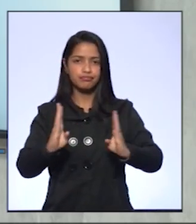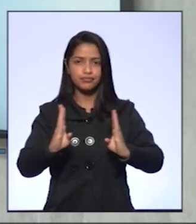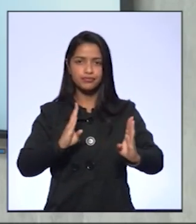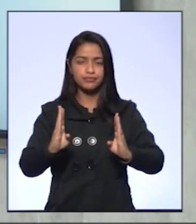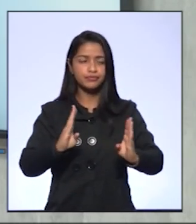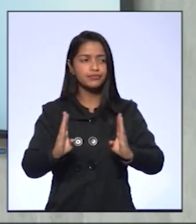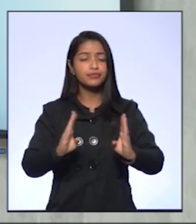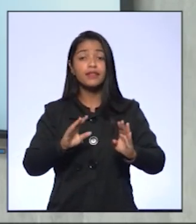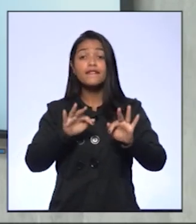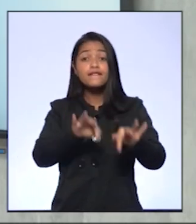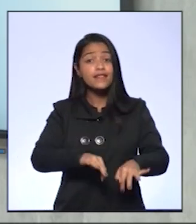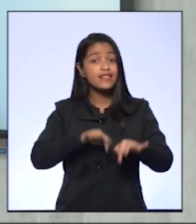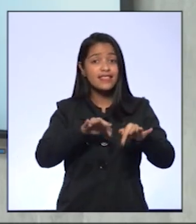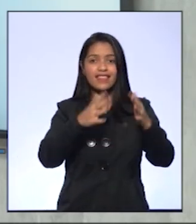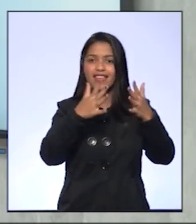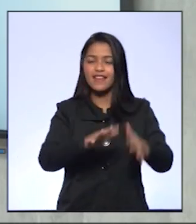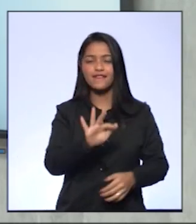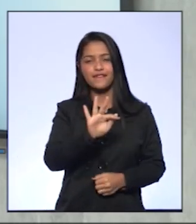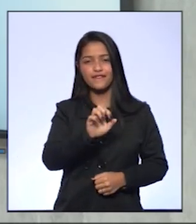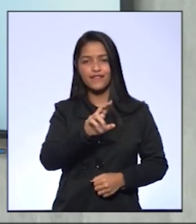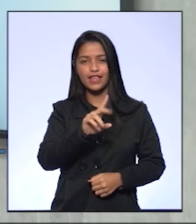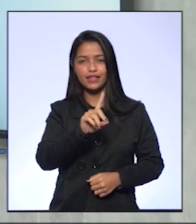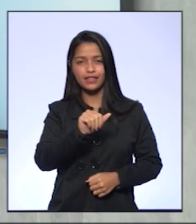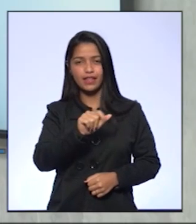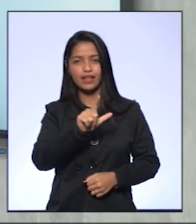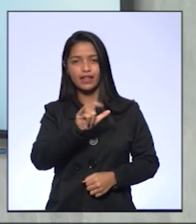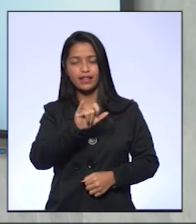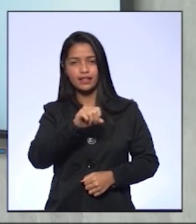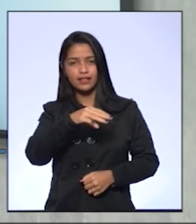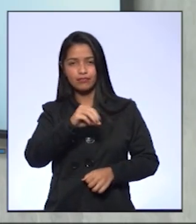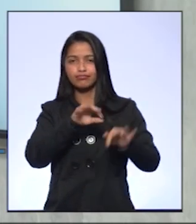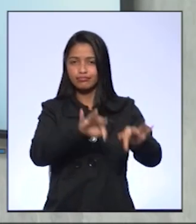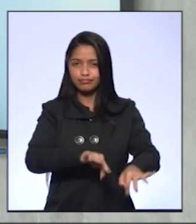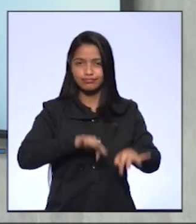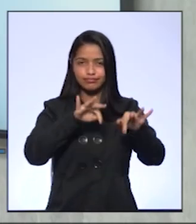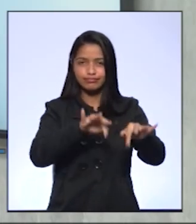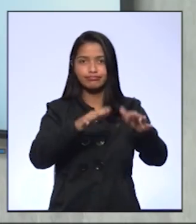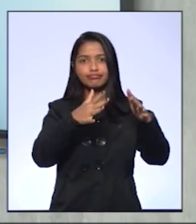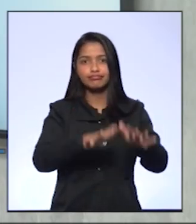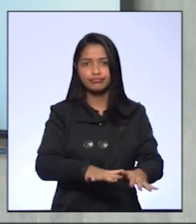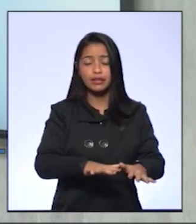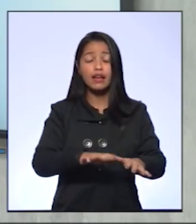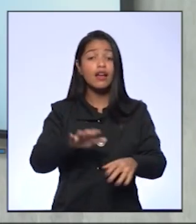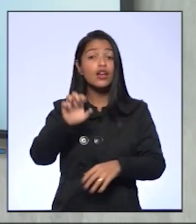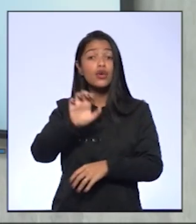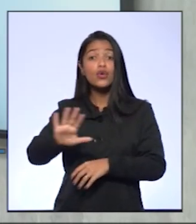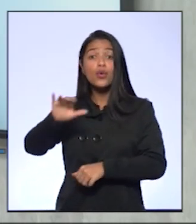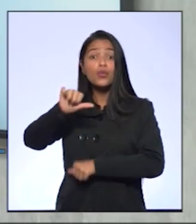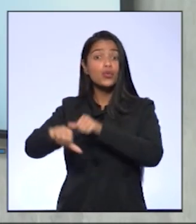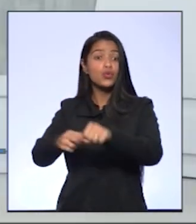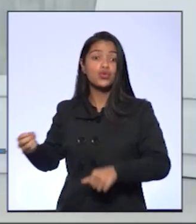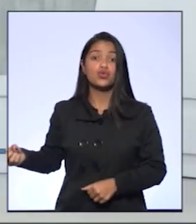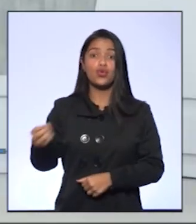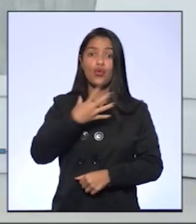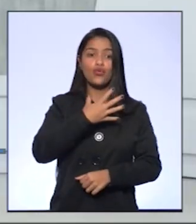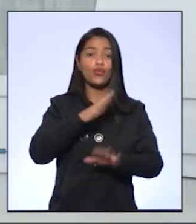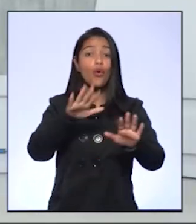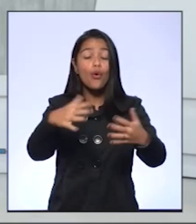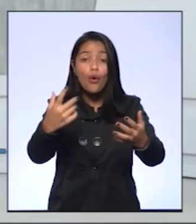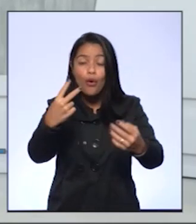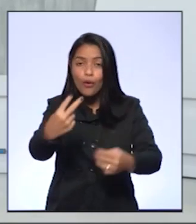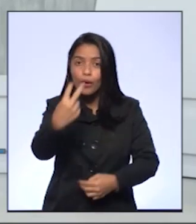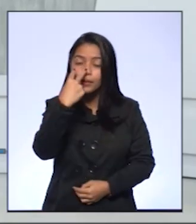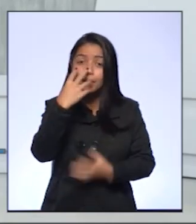está em crise e começa a aparecer um novo sistema na história da Europa. Olha para mim agora. Vem cá, olha para